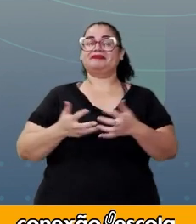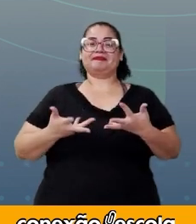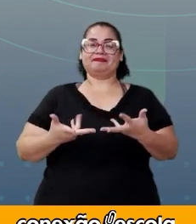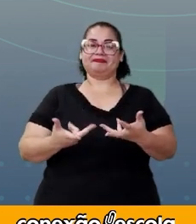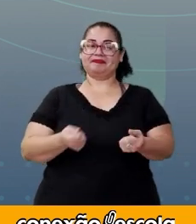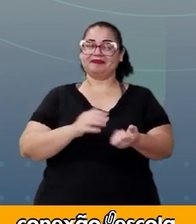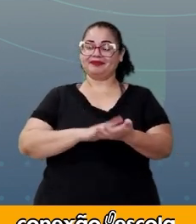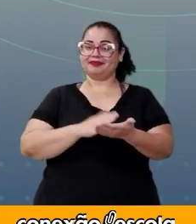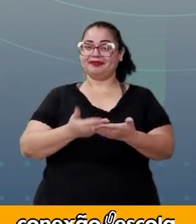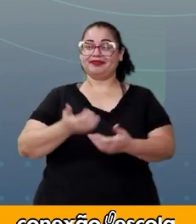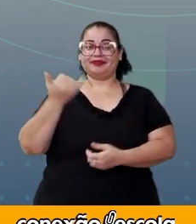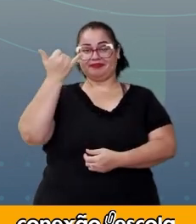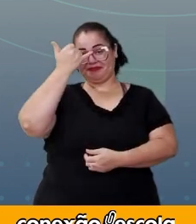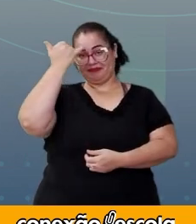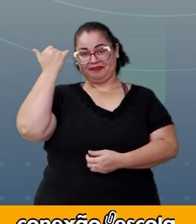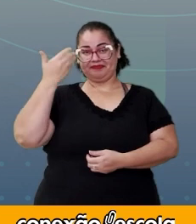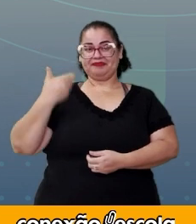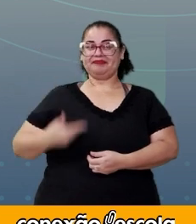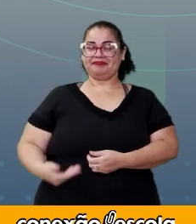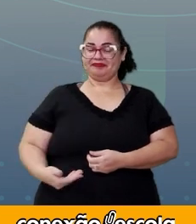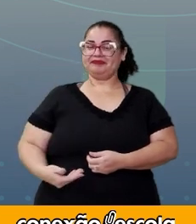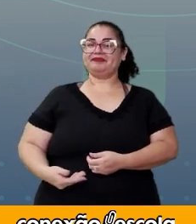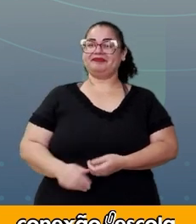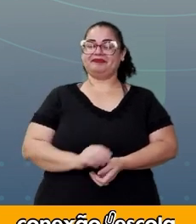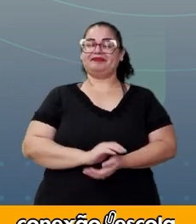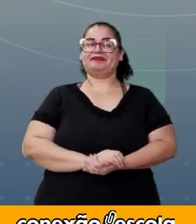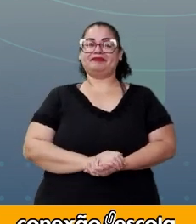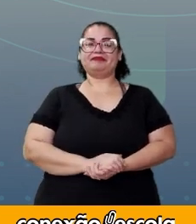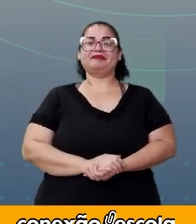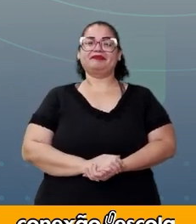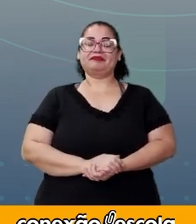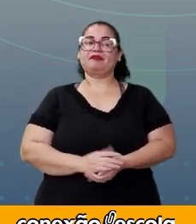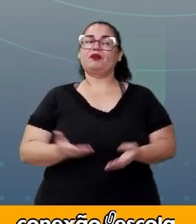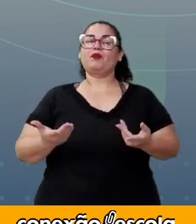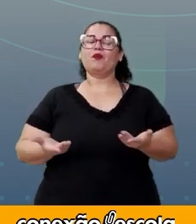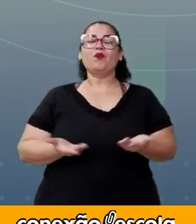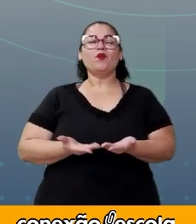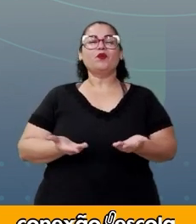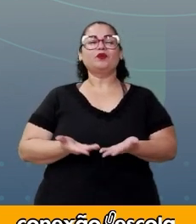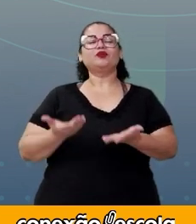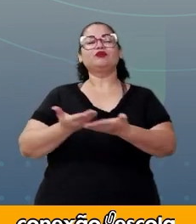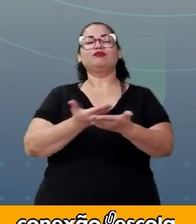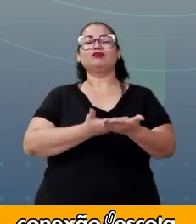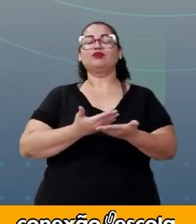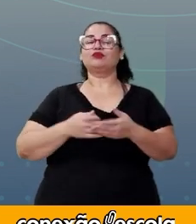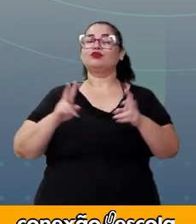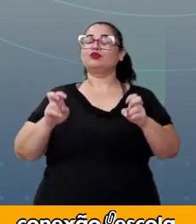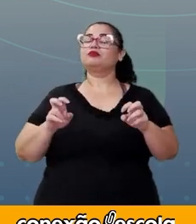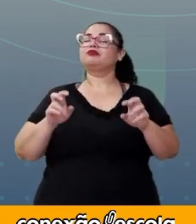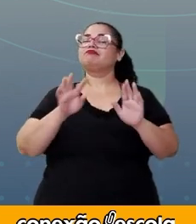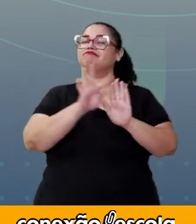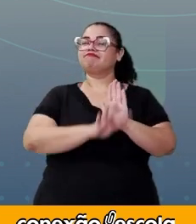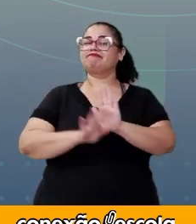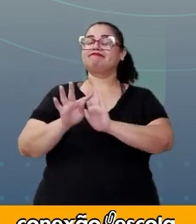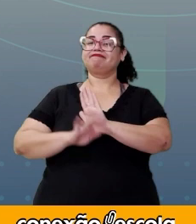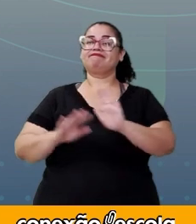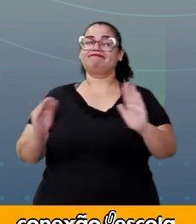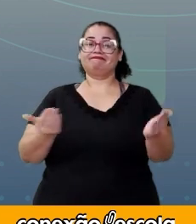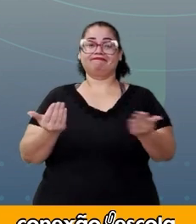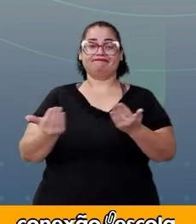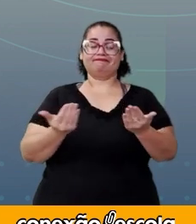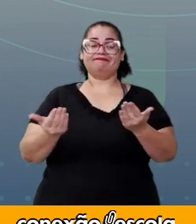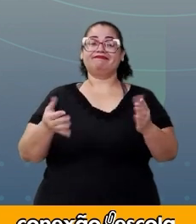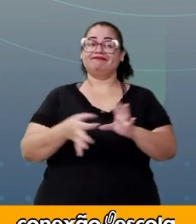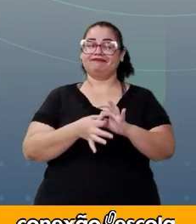nossa queridíssima intérprete Carmen Gabriela e hoje nós vamos estudar um pouco sobre a intertextualidade. O